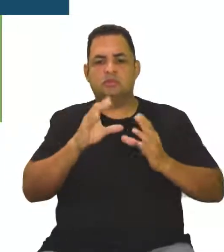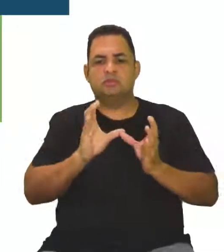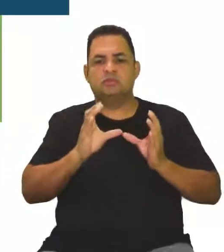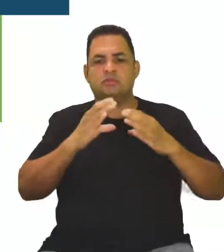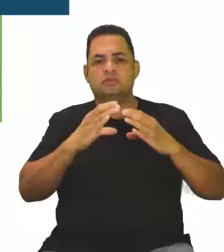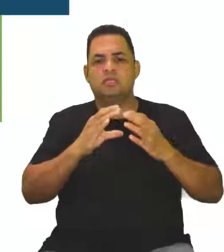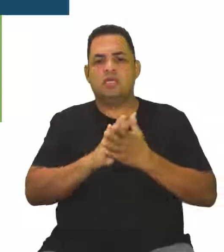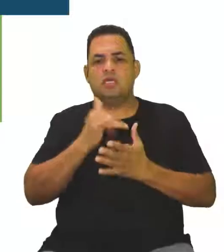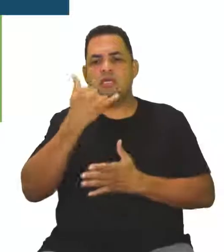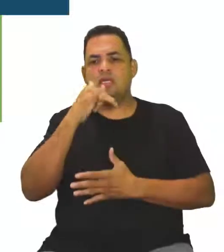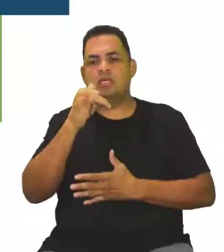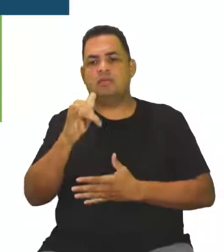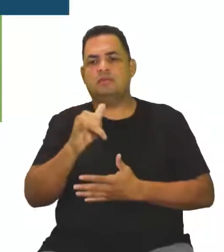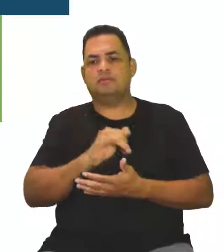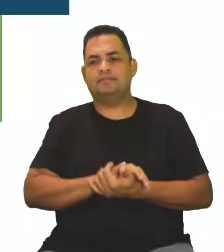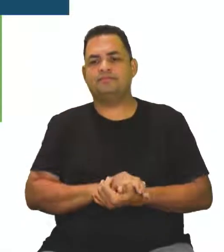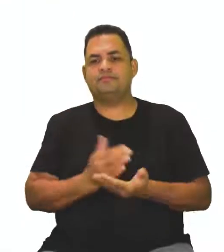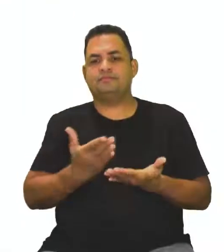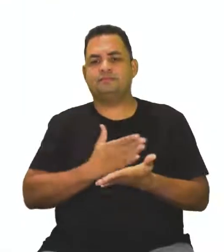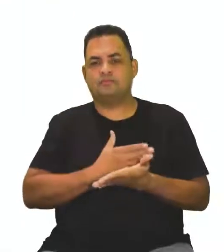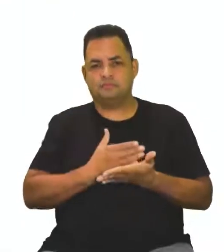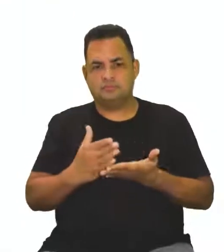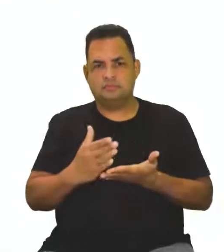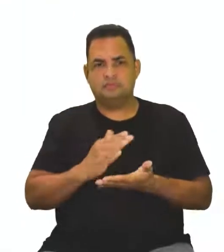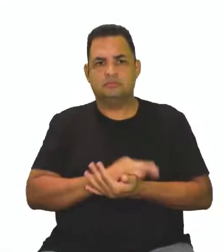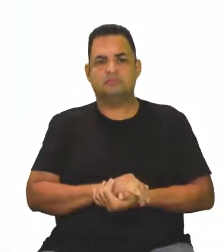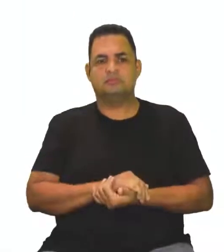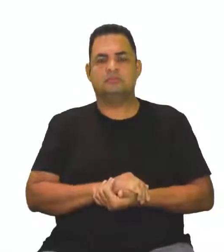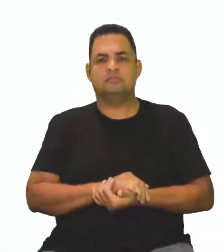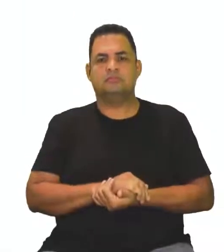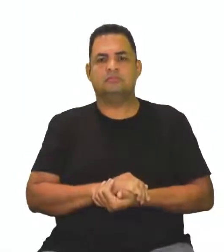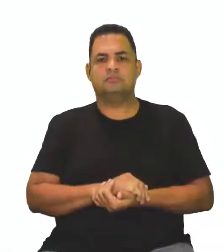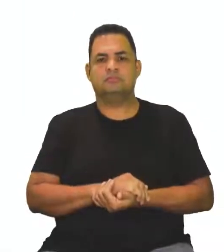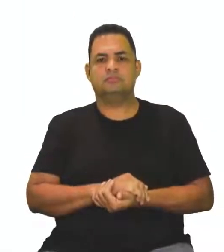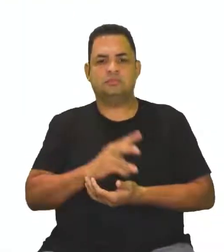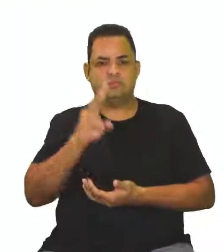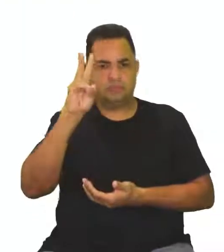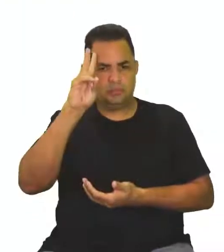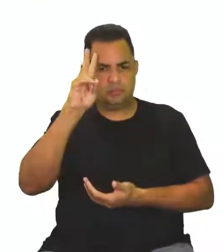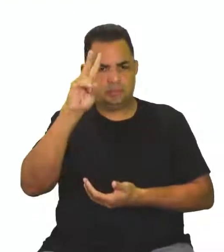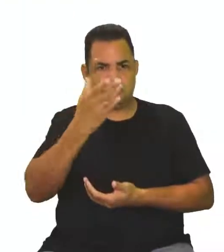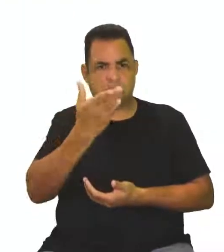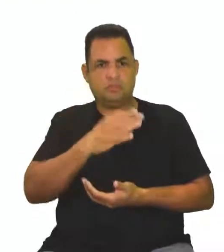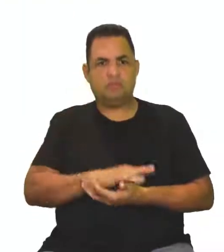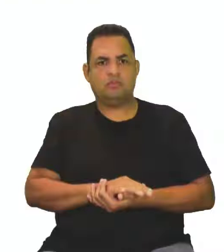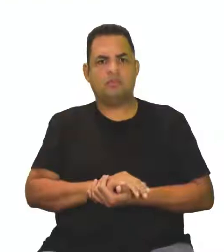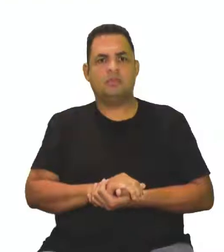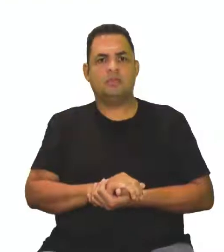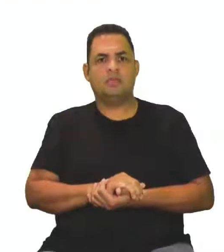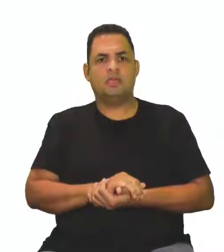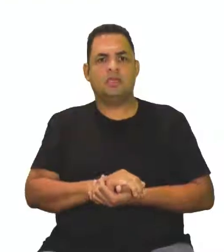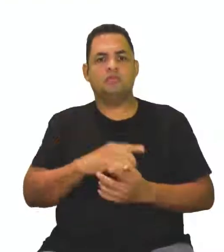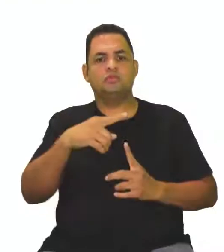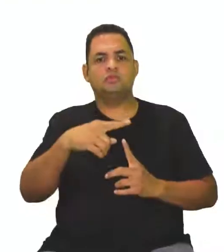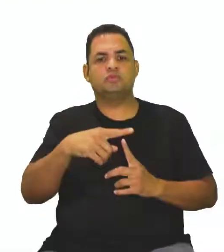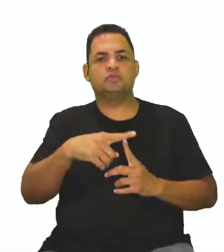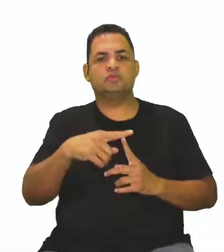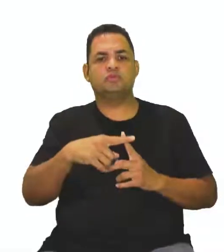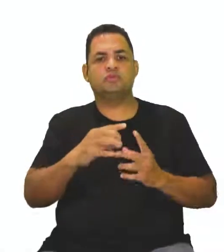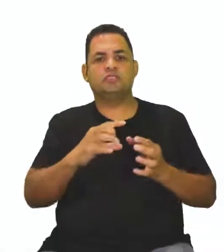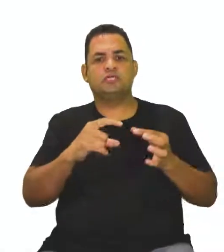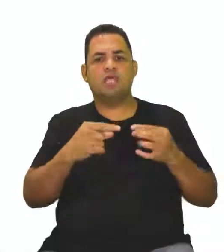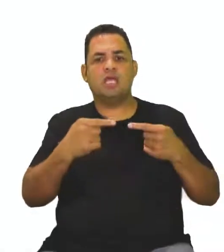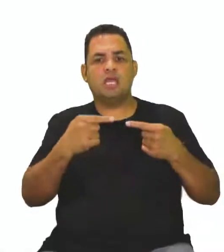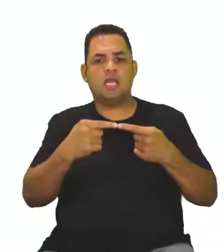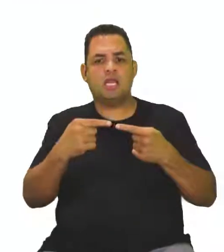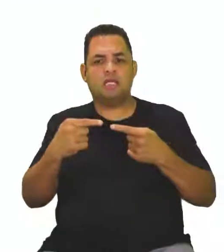bom? Pessoal, então vamos começar aí. Vamos lembrar aqui do tipo de associação. Olha só, o